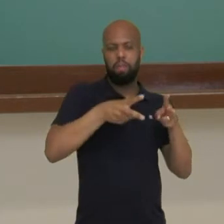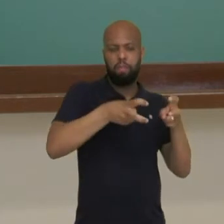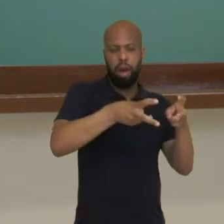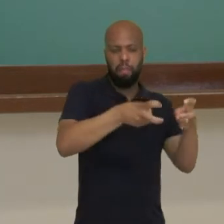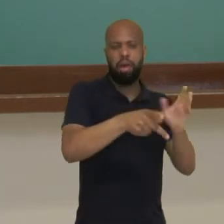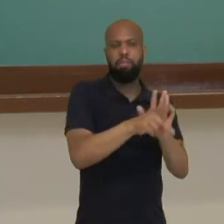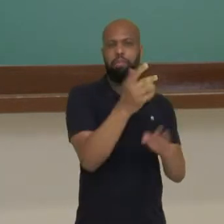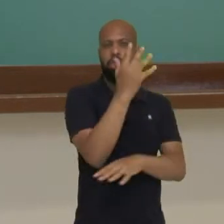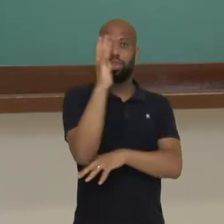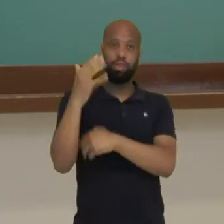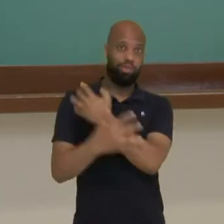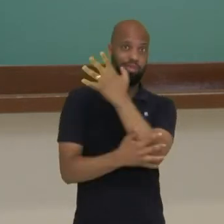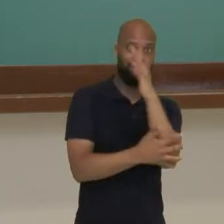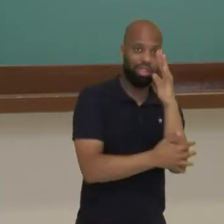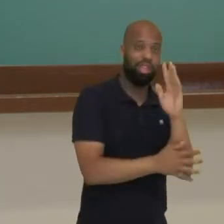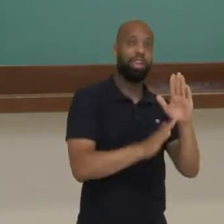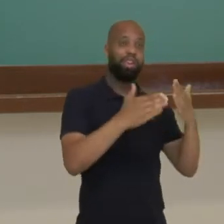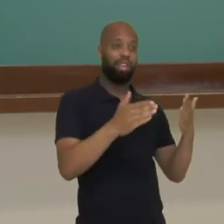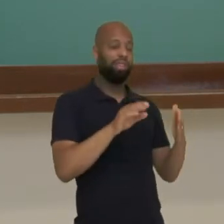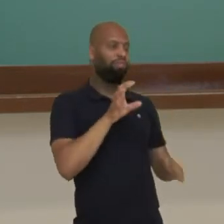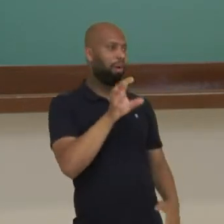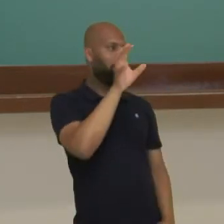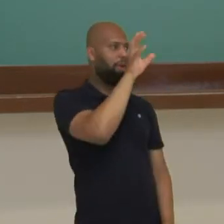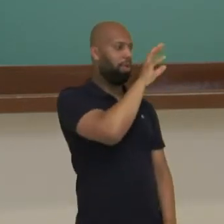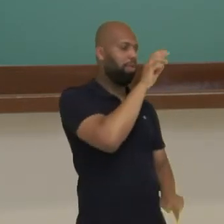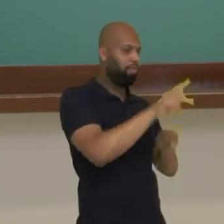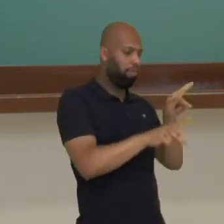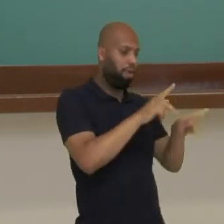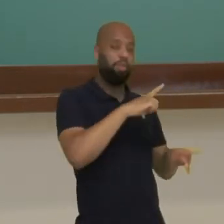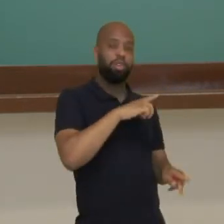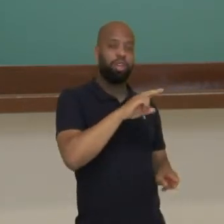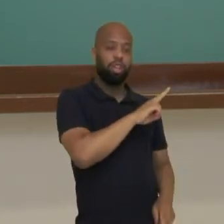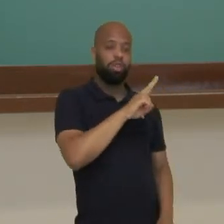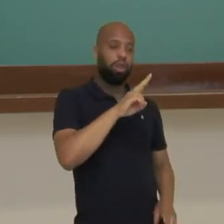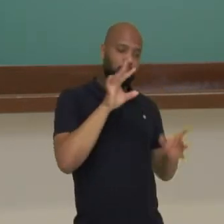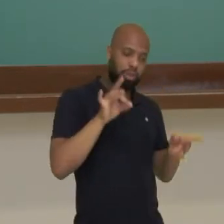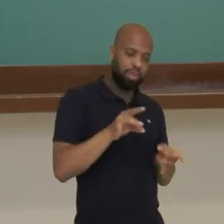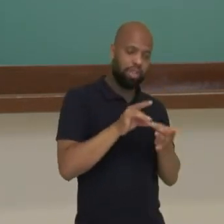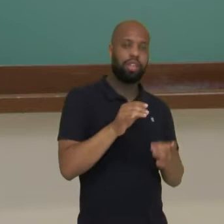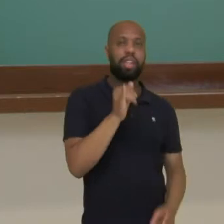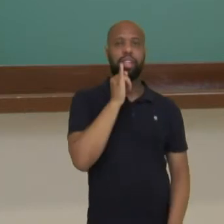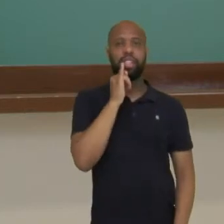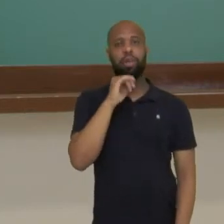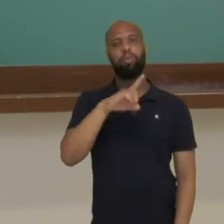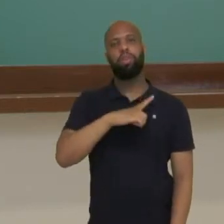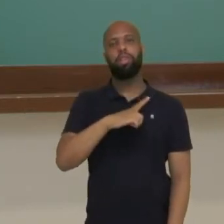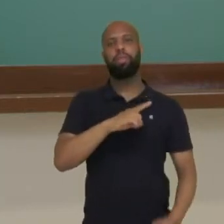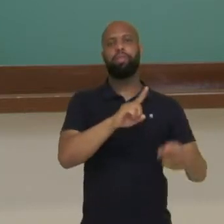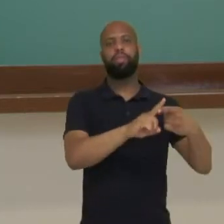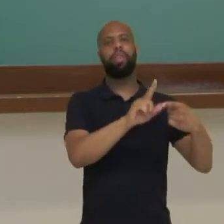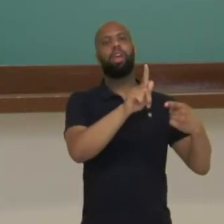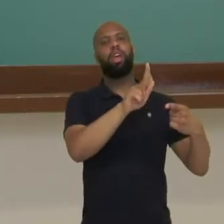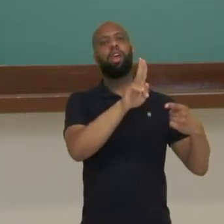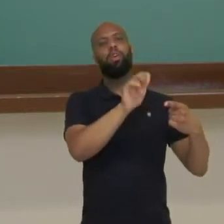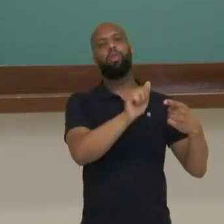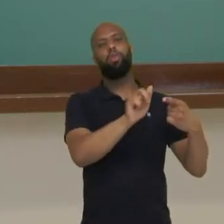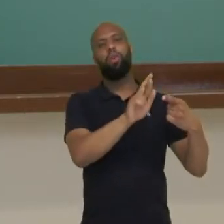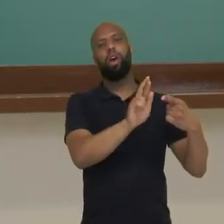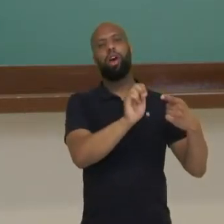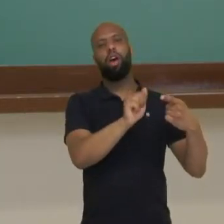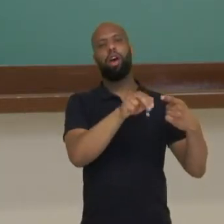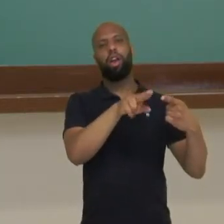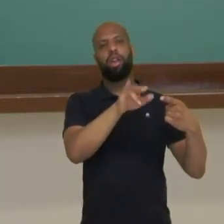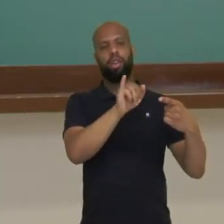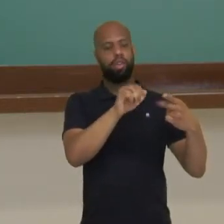chamavam assim. Cada povo possui um nome específico, como os Guarani, os Xetá, os